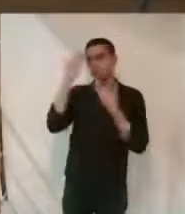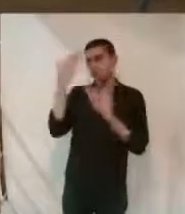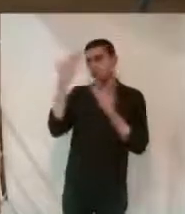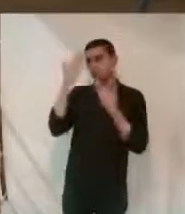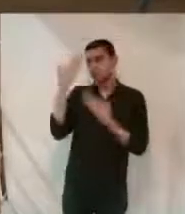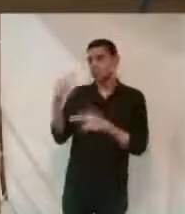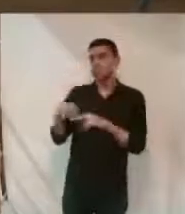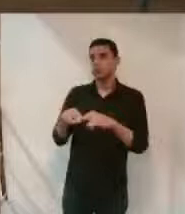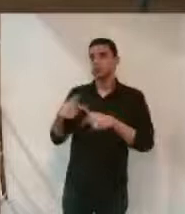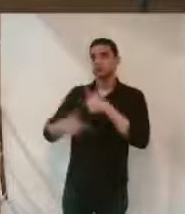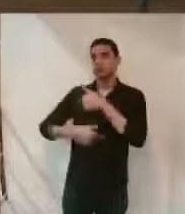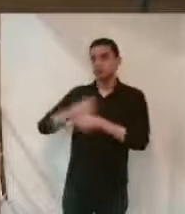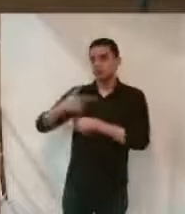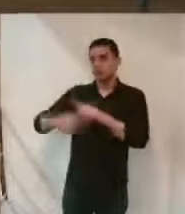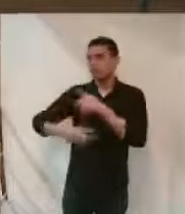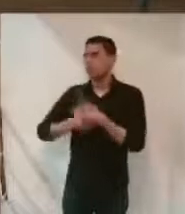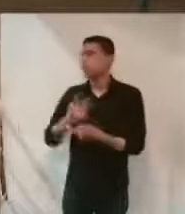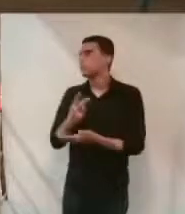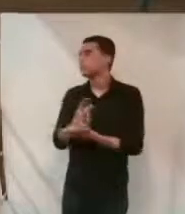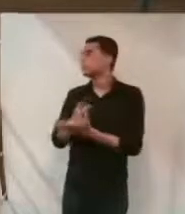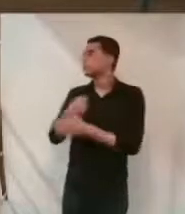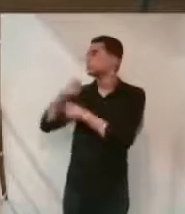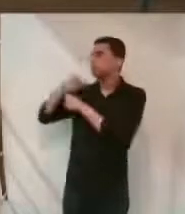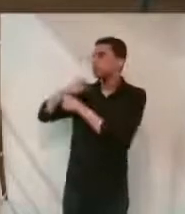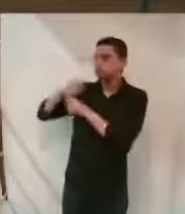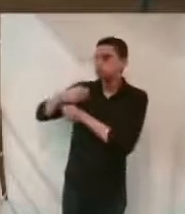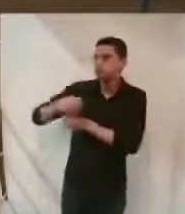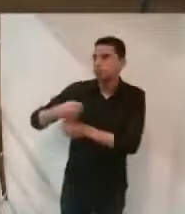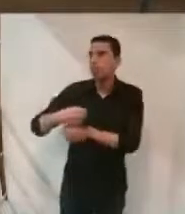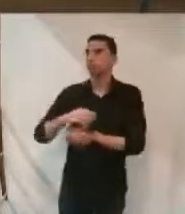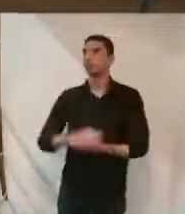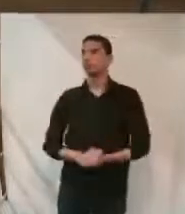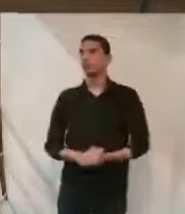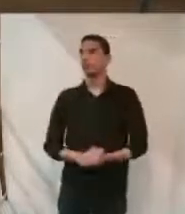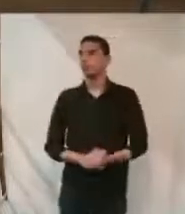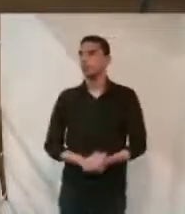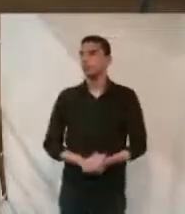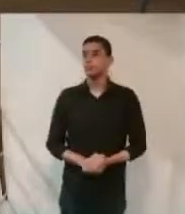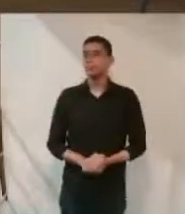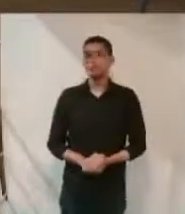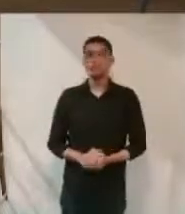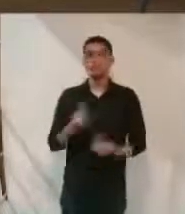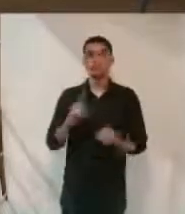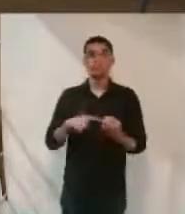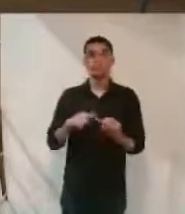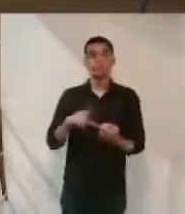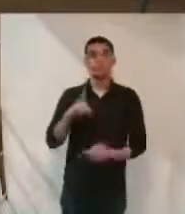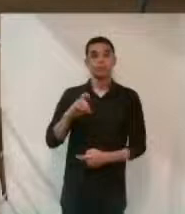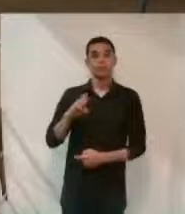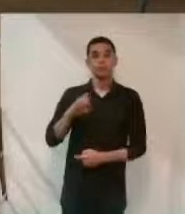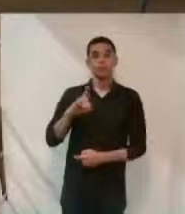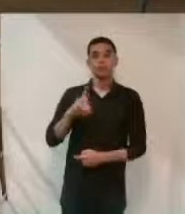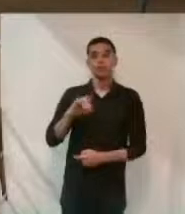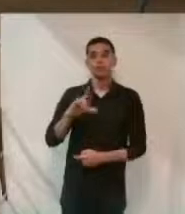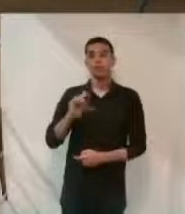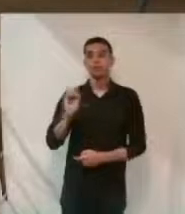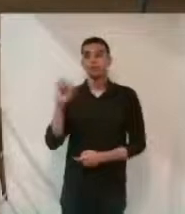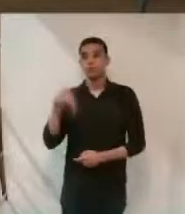dedicação. Cumprimentar Eduardo Elvino, da SCPRH, Edilson Silva, um amigo também de